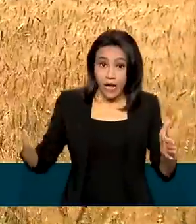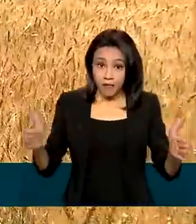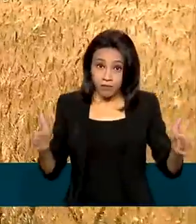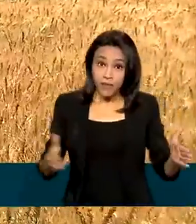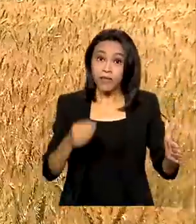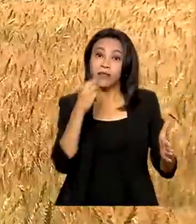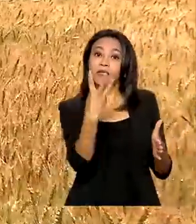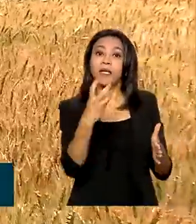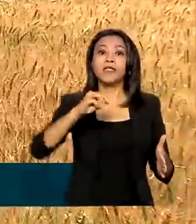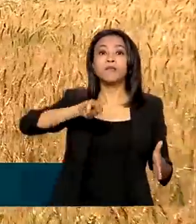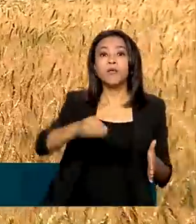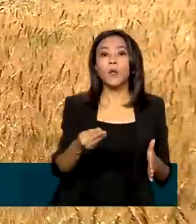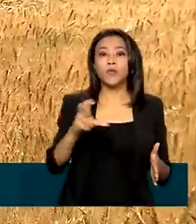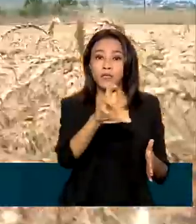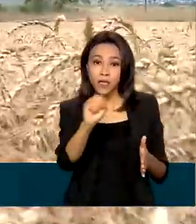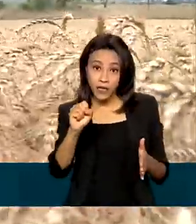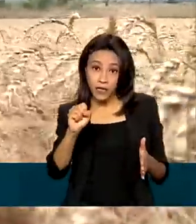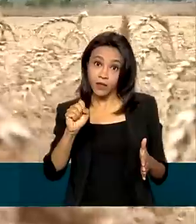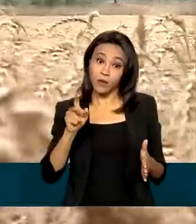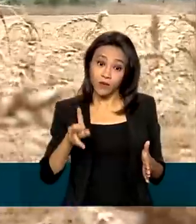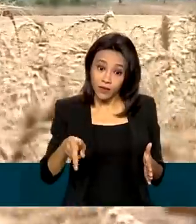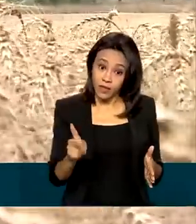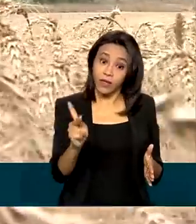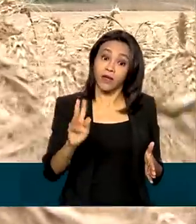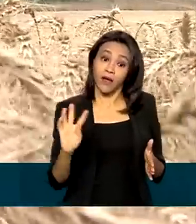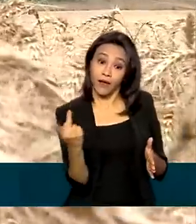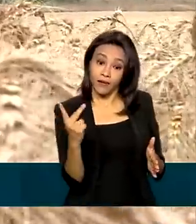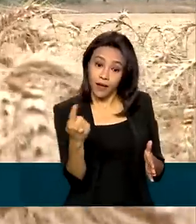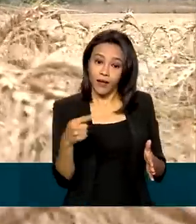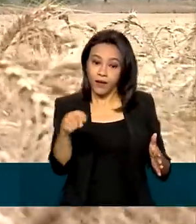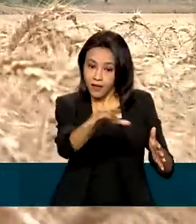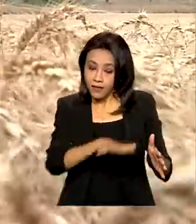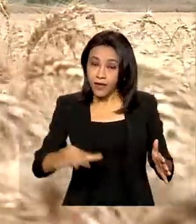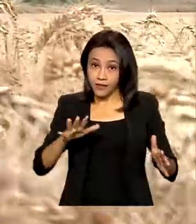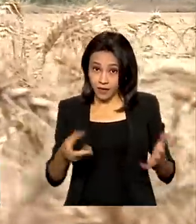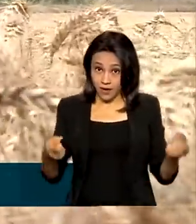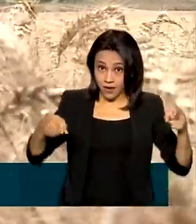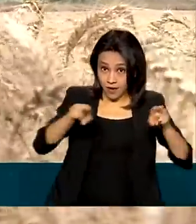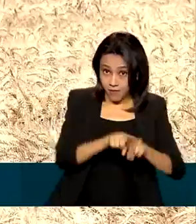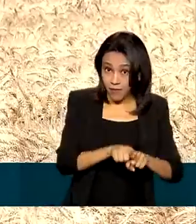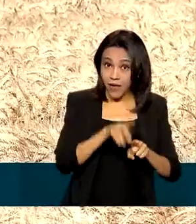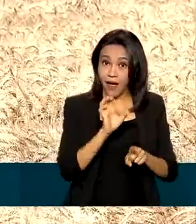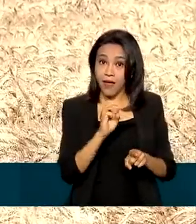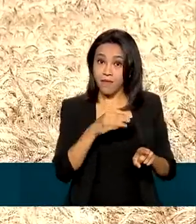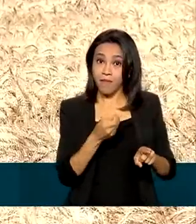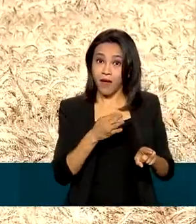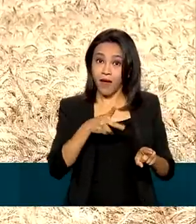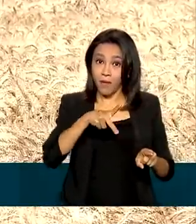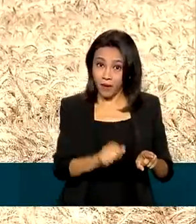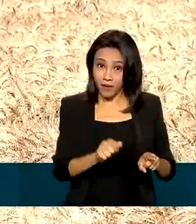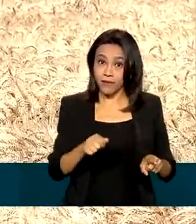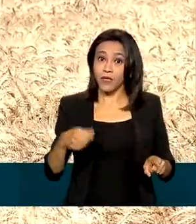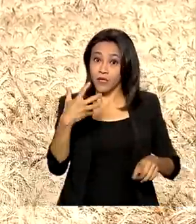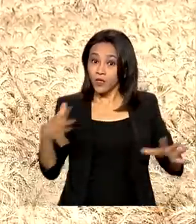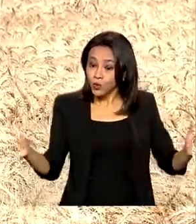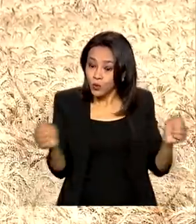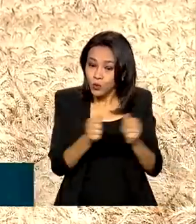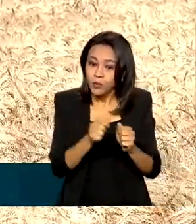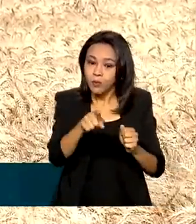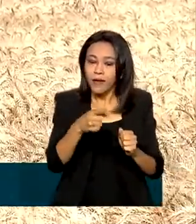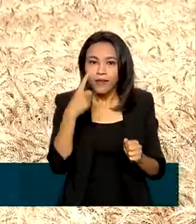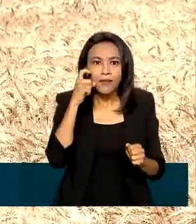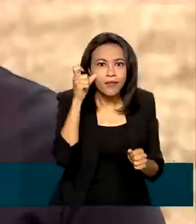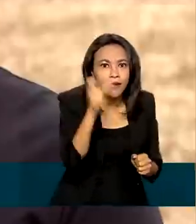3 milhões e meio de hectares a Embrapa Cerrado é um caminho de quem está interessado no conhecimento do